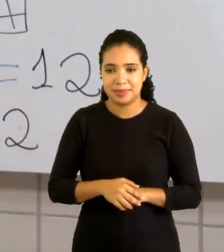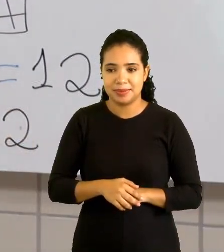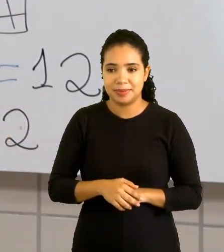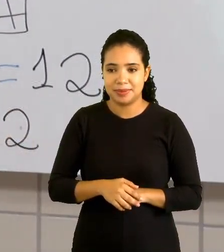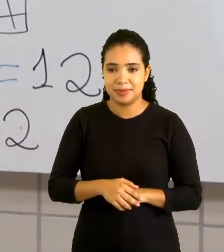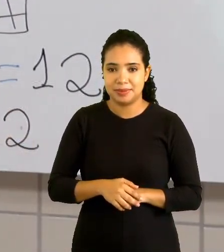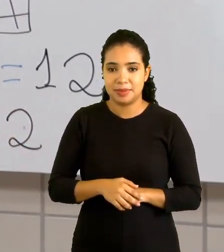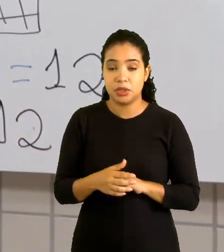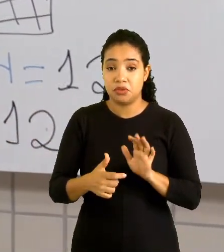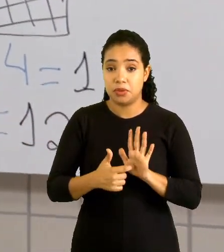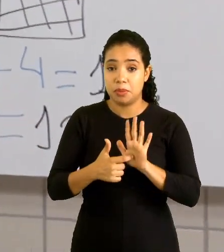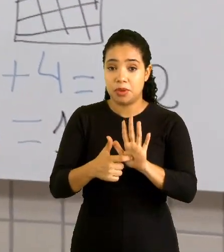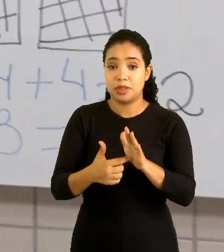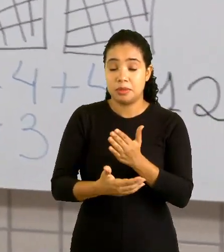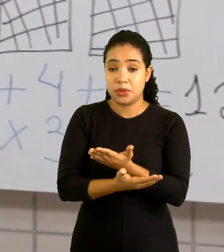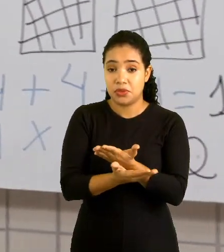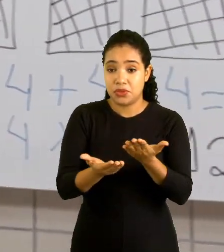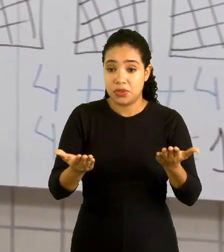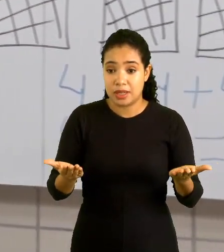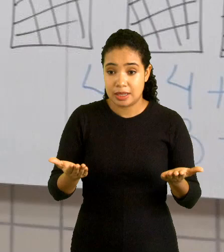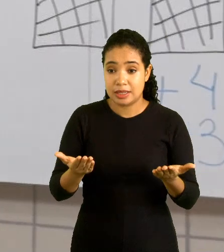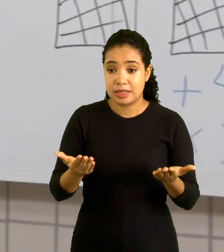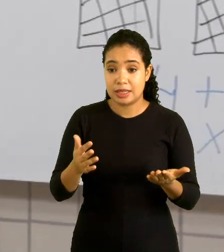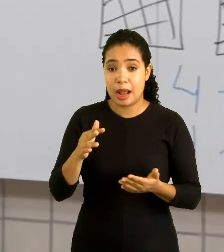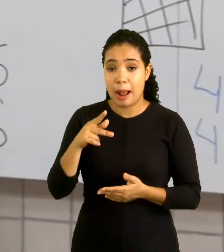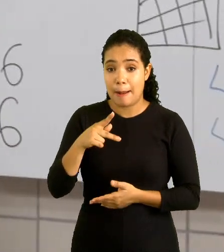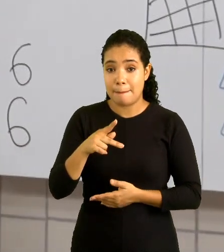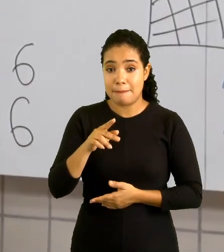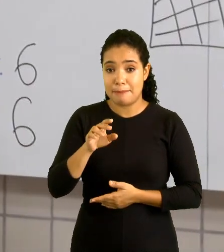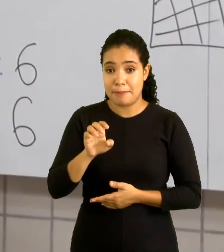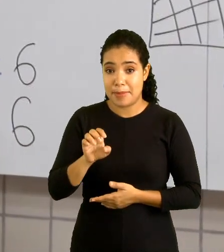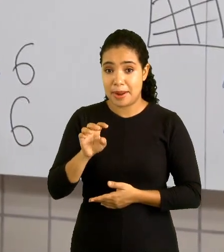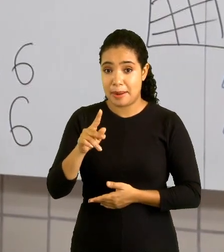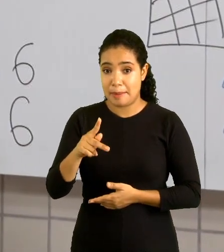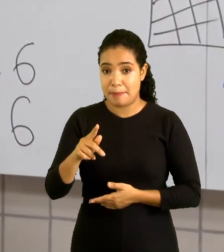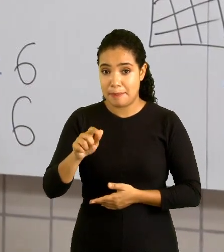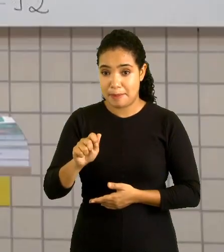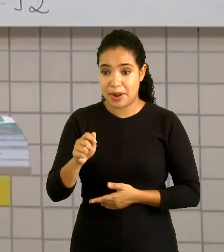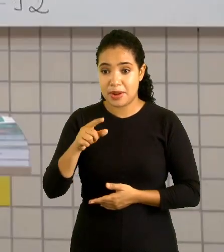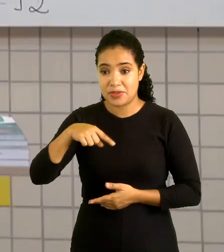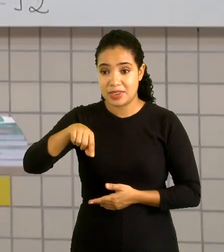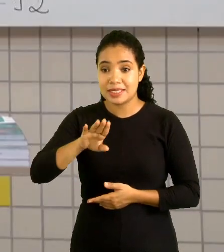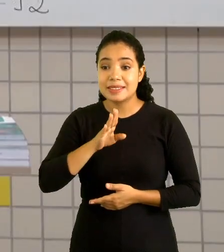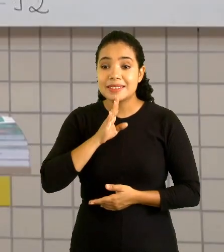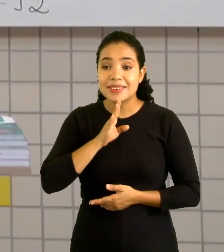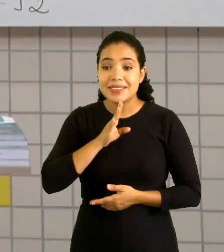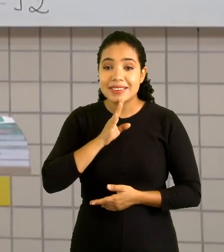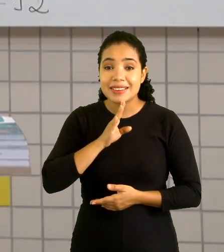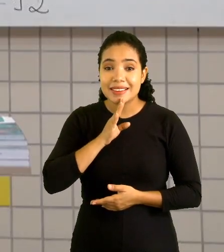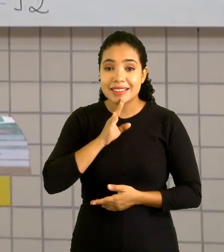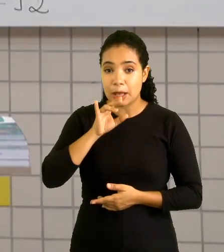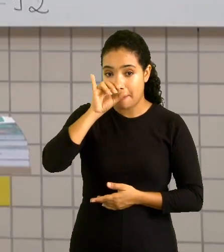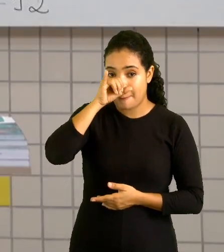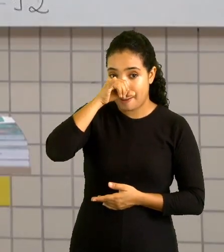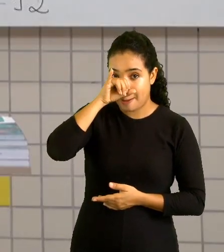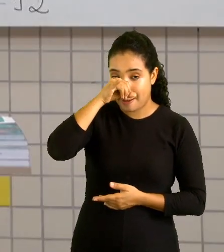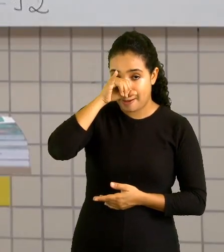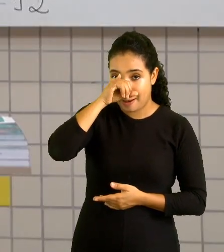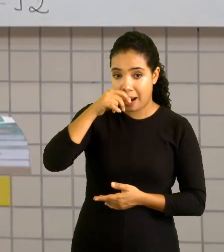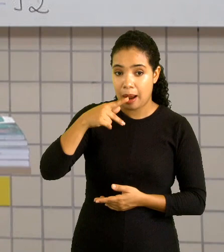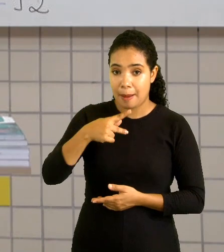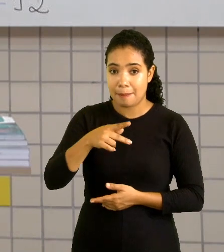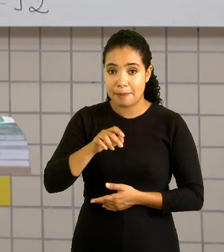Eu trouxe para vocês hoje aqui a Pepa e o Jorge. Vocês conhecem a Pepa e o Jorge, gente? Pois é, a Pepa e o